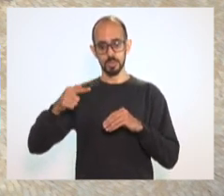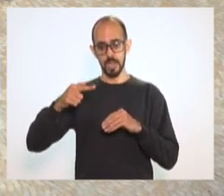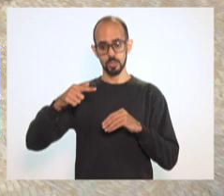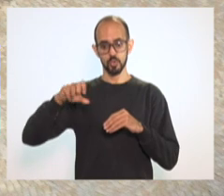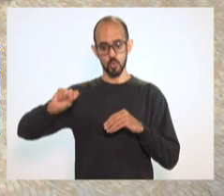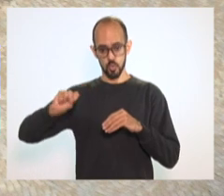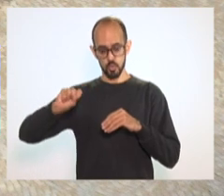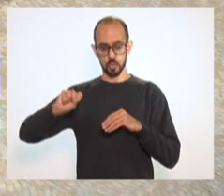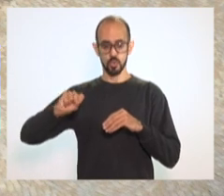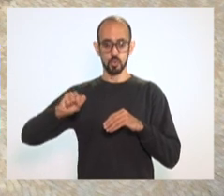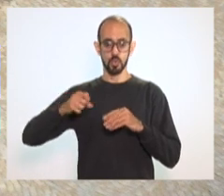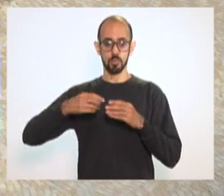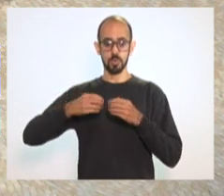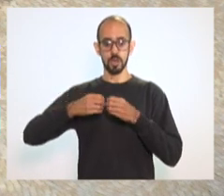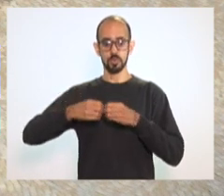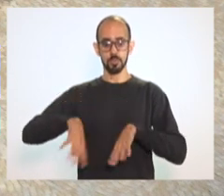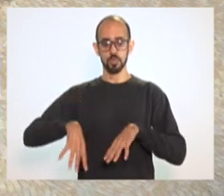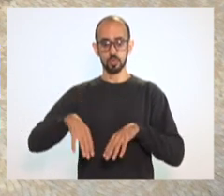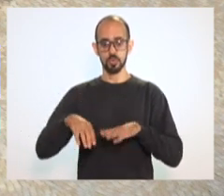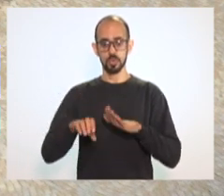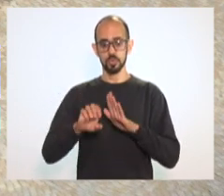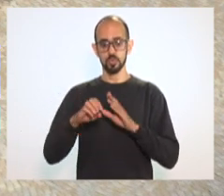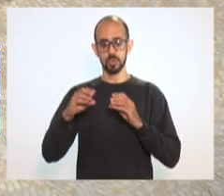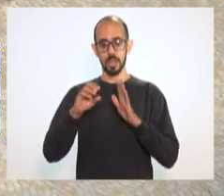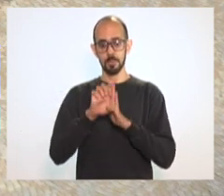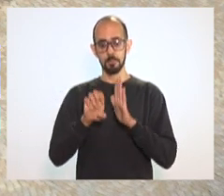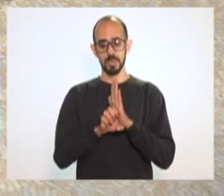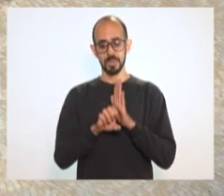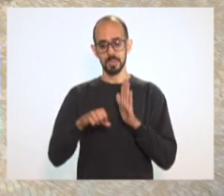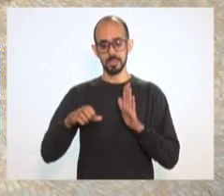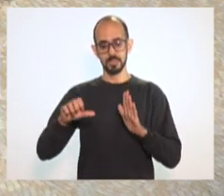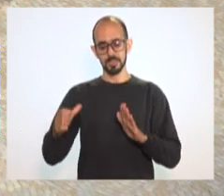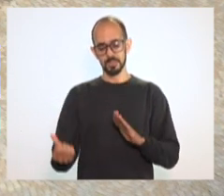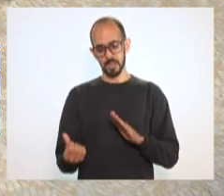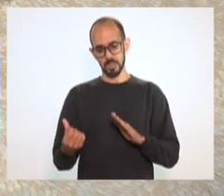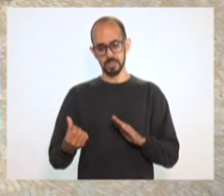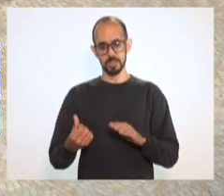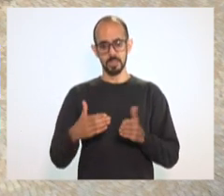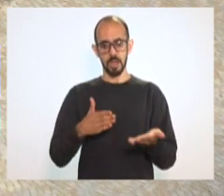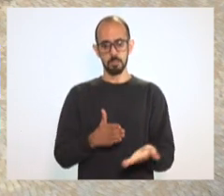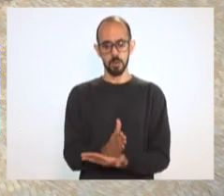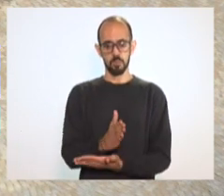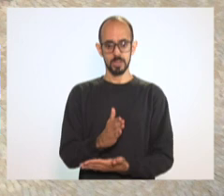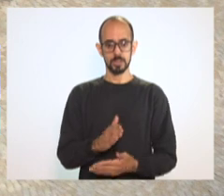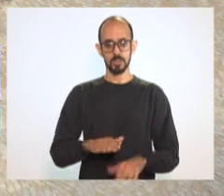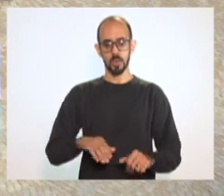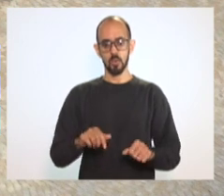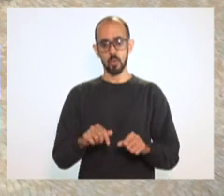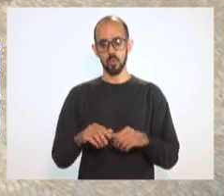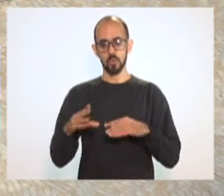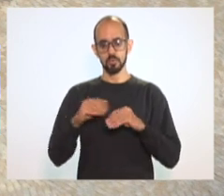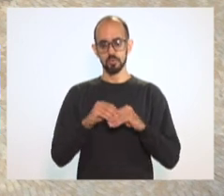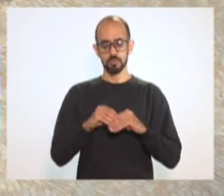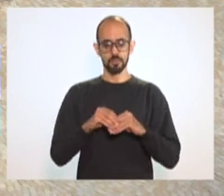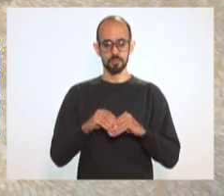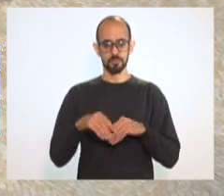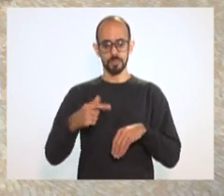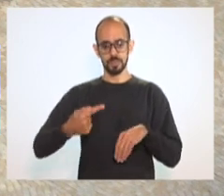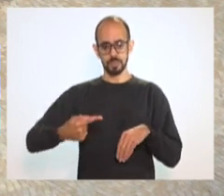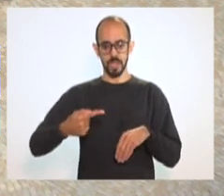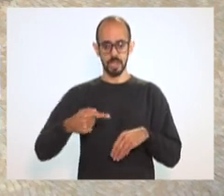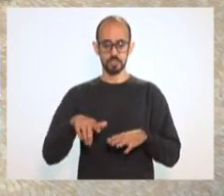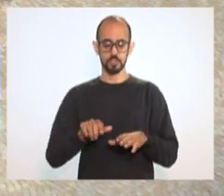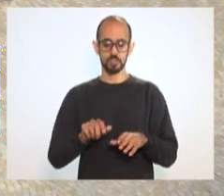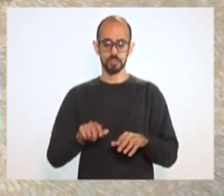prejudicabilidade da emenda 6 pela aprovação com subemenda da emenda 7 contrária às demais emendas